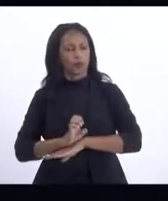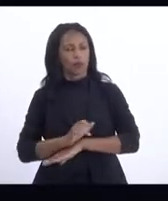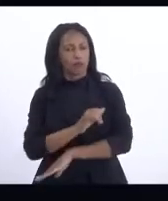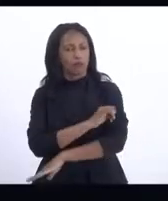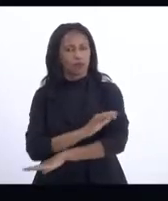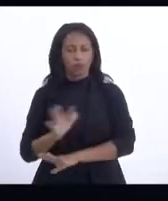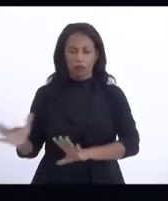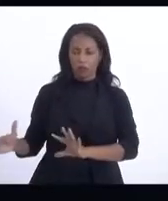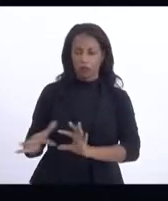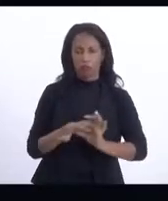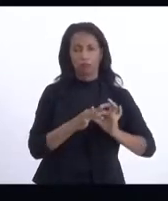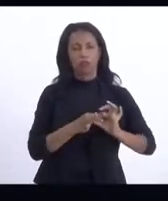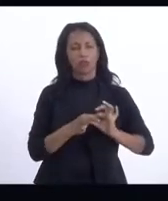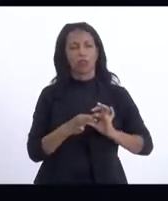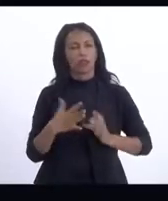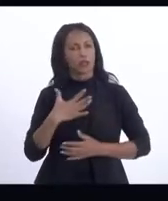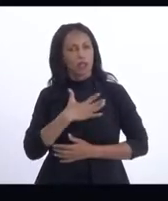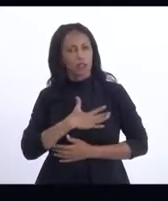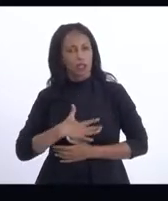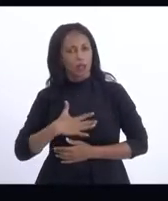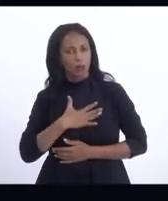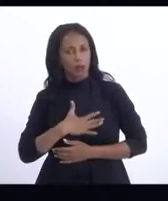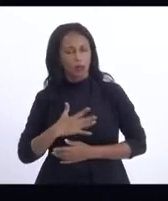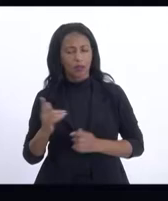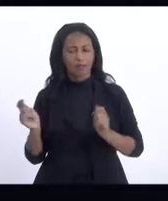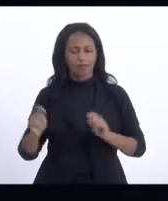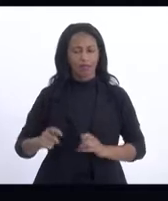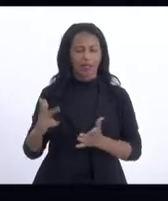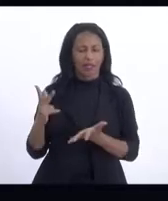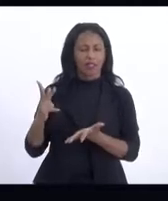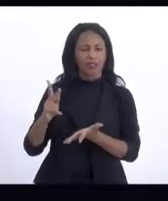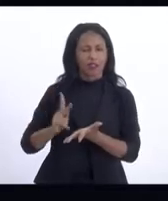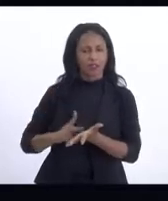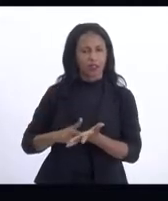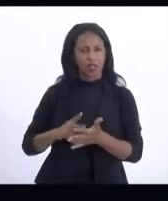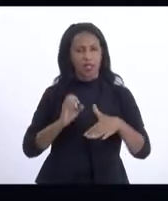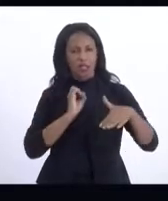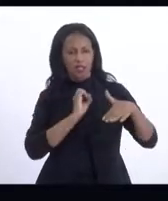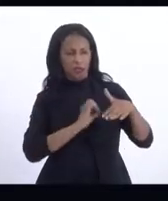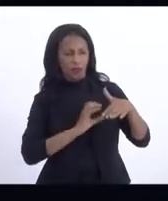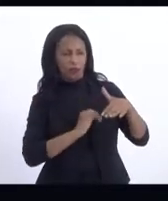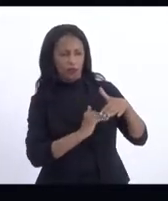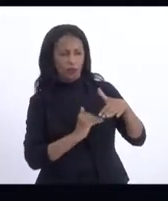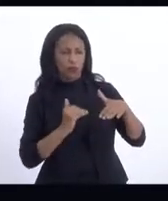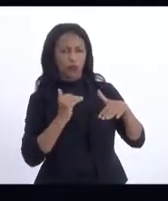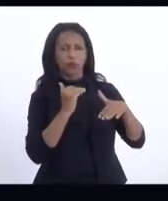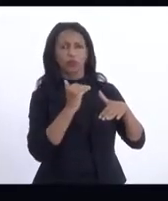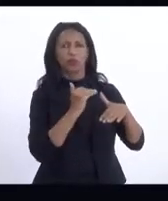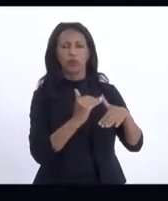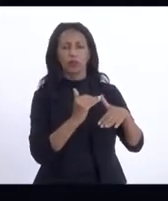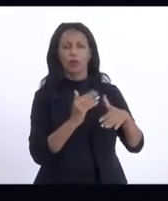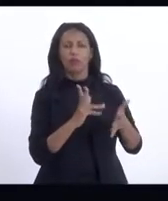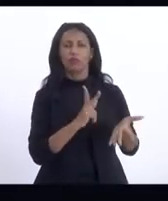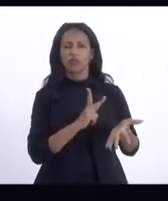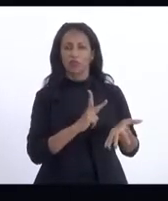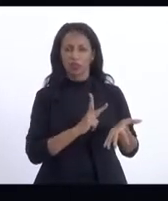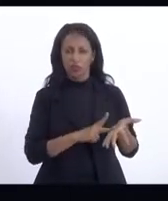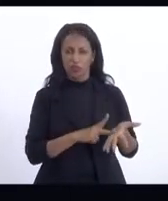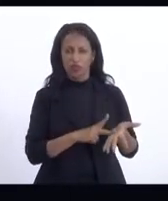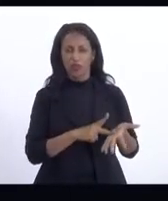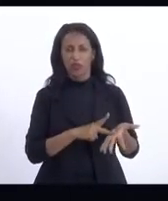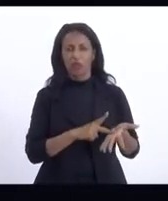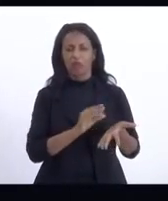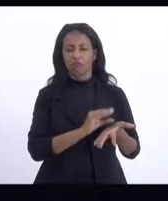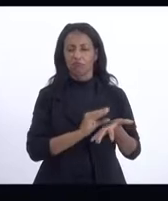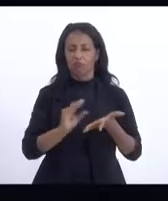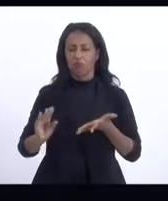em sintonia, estejam em harmonia, para que, de fato, o Fundo Soberano, recém-lançado, seja, de fato,